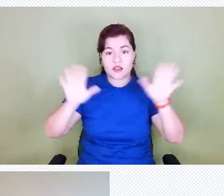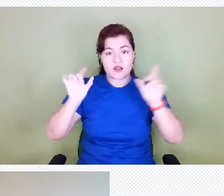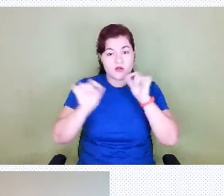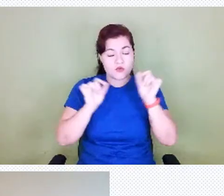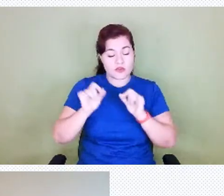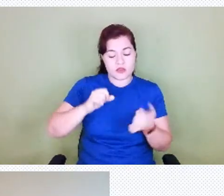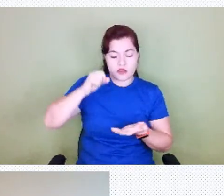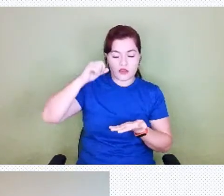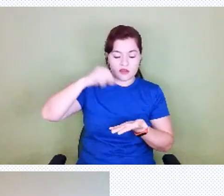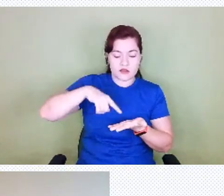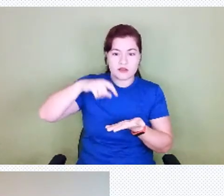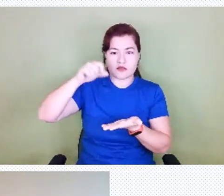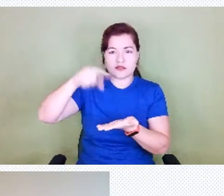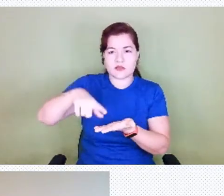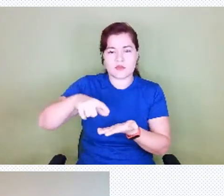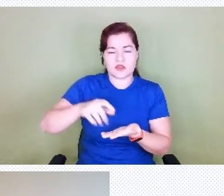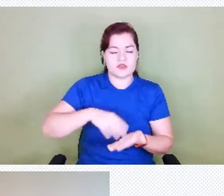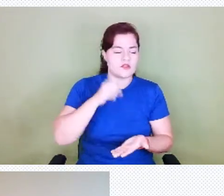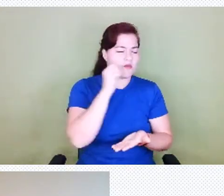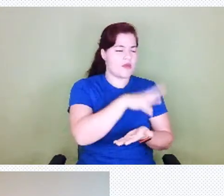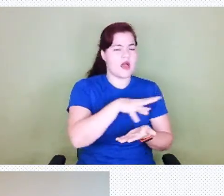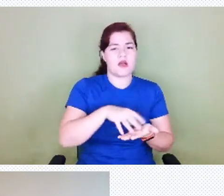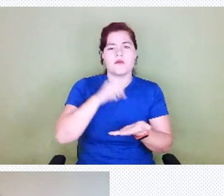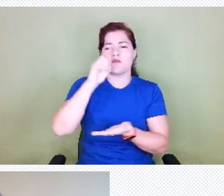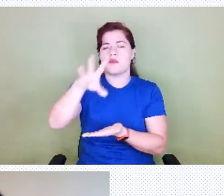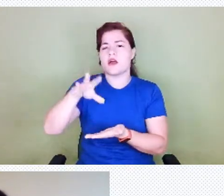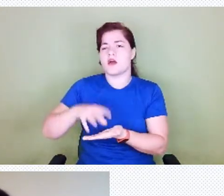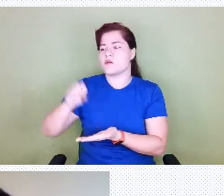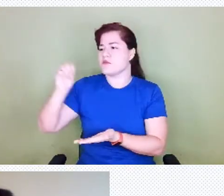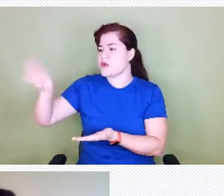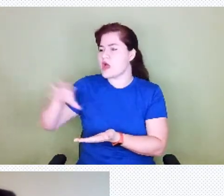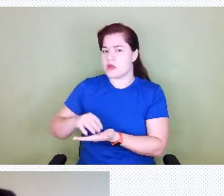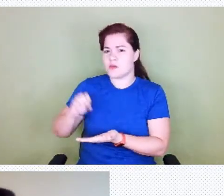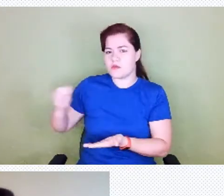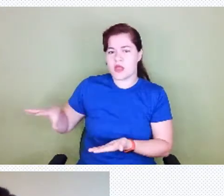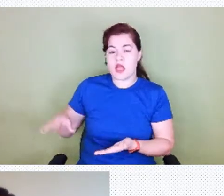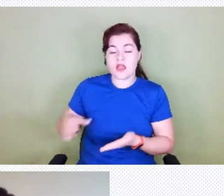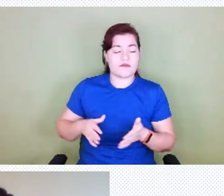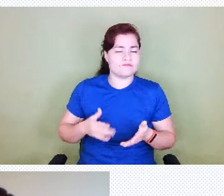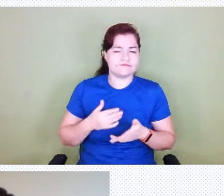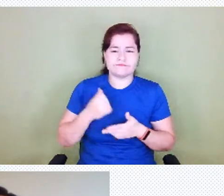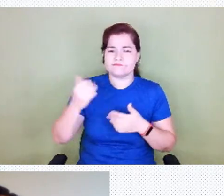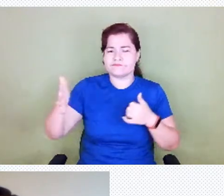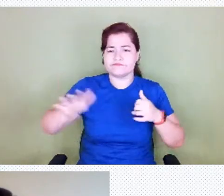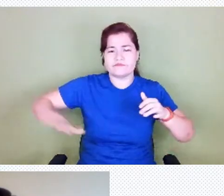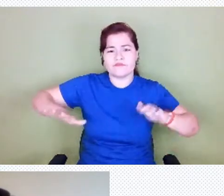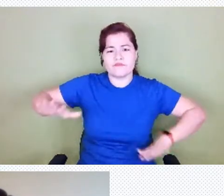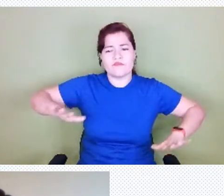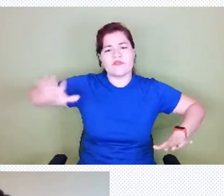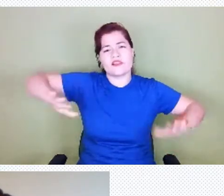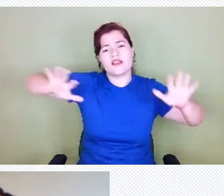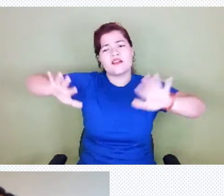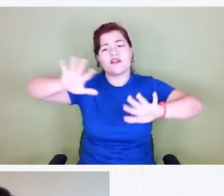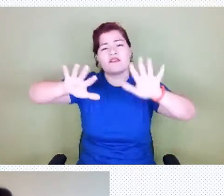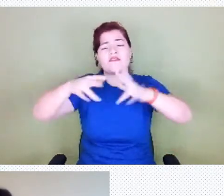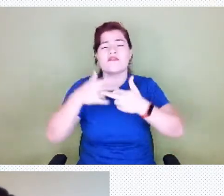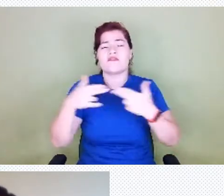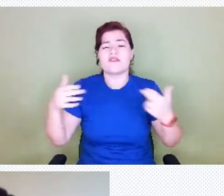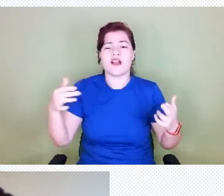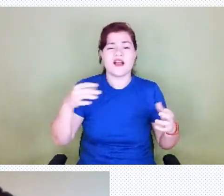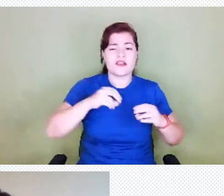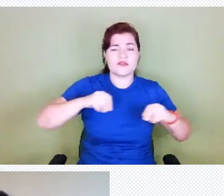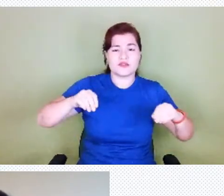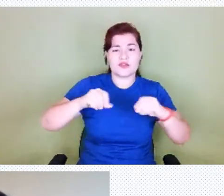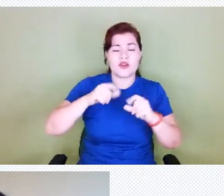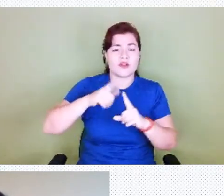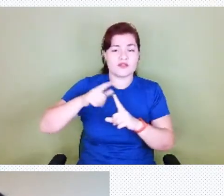diversos sítios, como a beira do caminho, os lugares pedregosos, entre espinhos, até chegar também